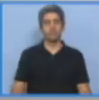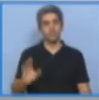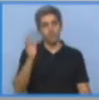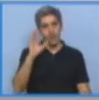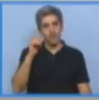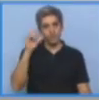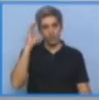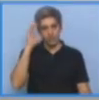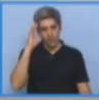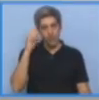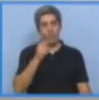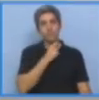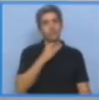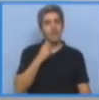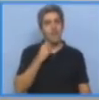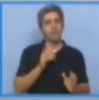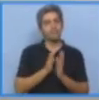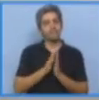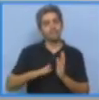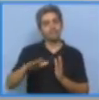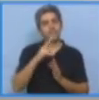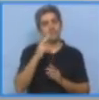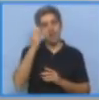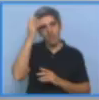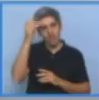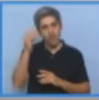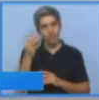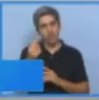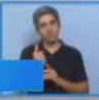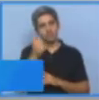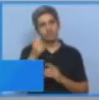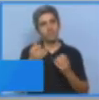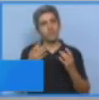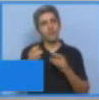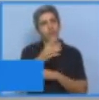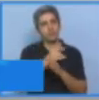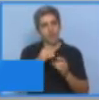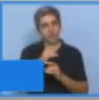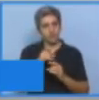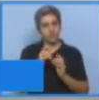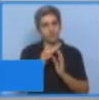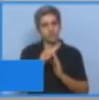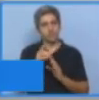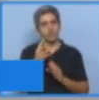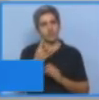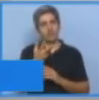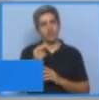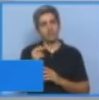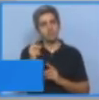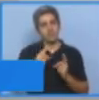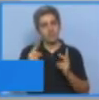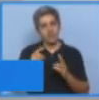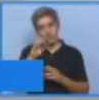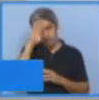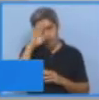Olá, muito boa tarde. Os padres da Diocese de Vila Real venceram a Clérigos Cup, 13ª edição decorreu em Braga e